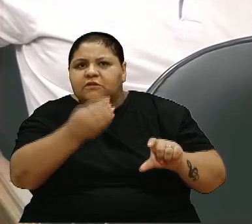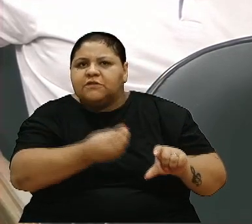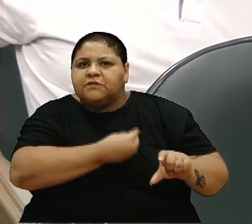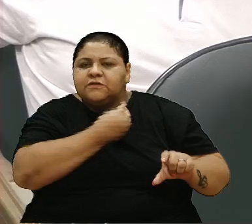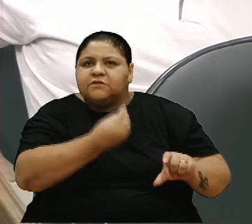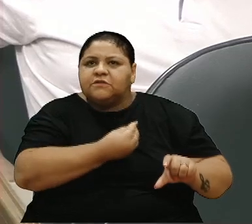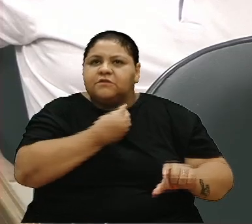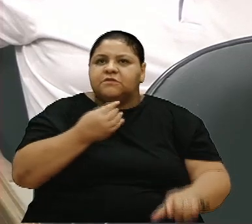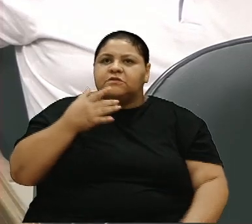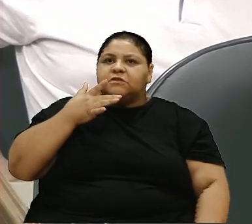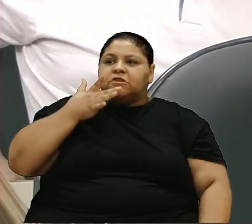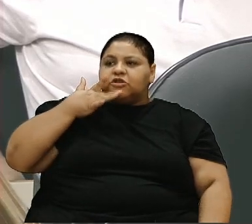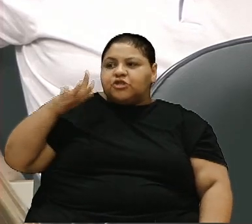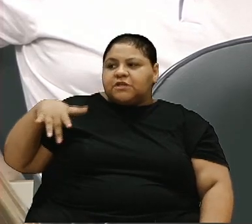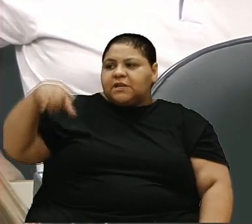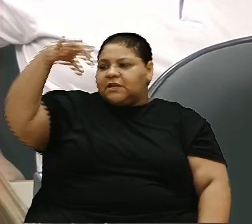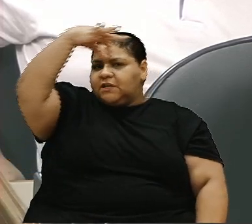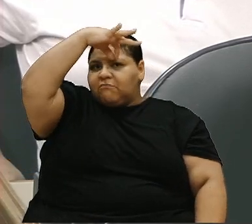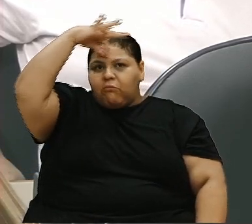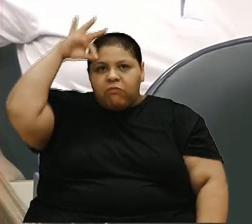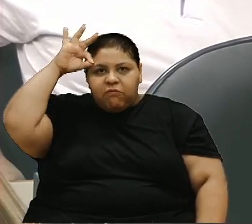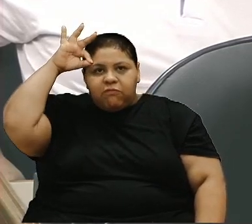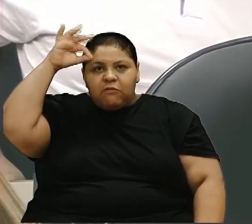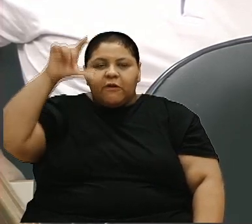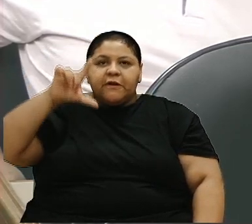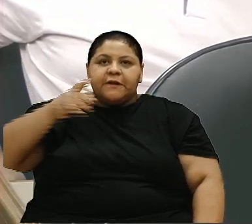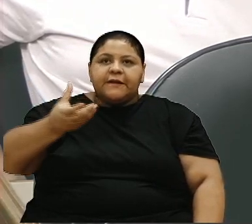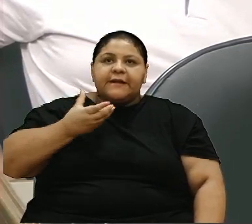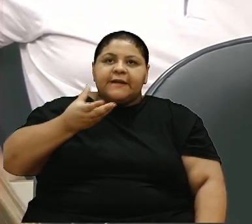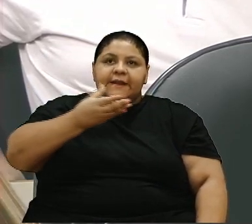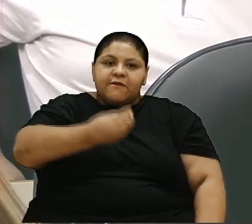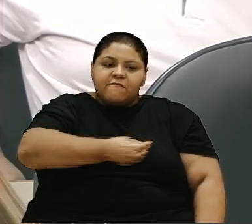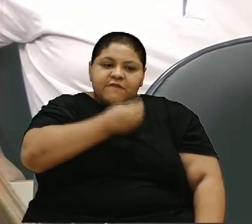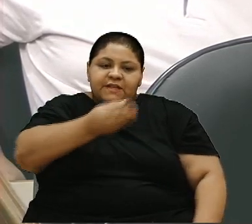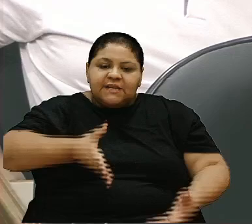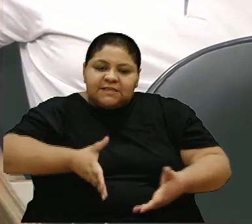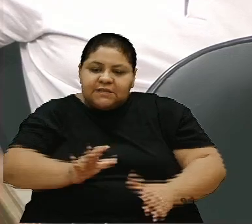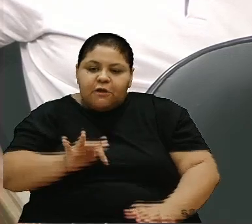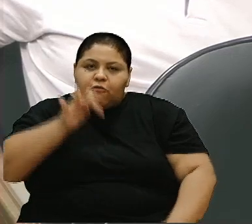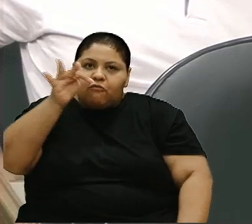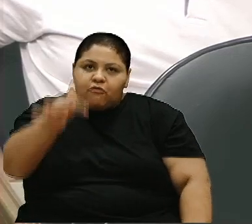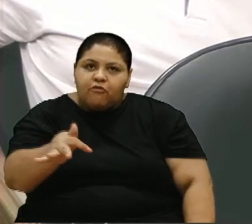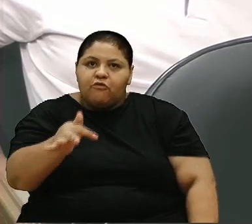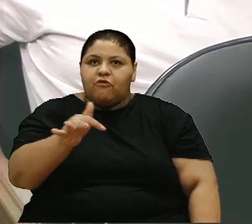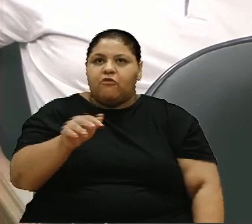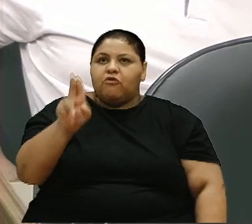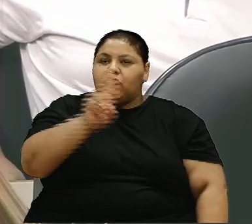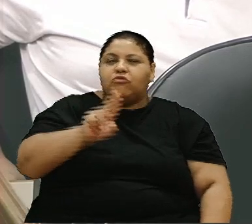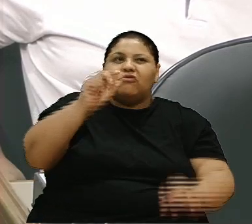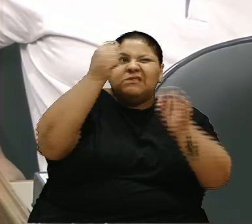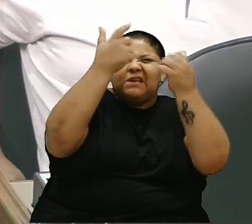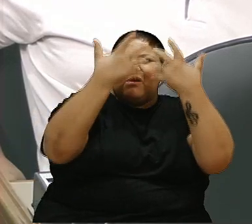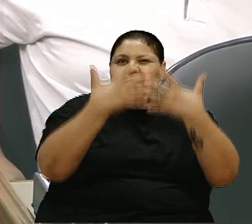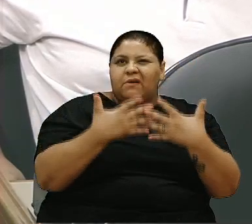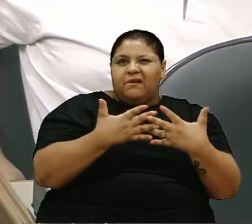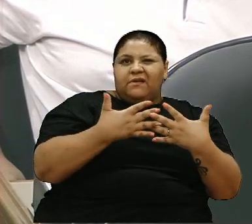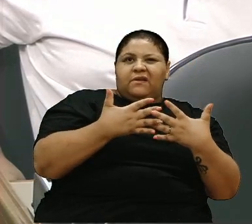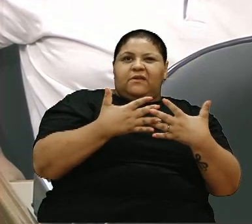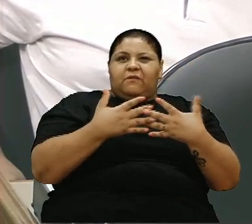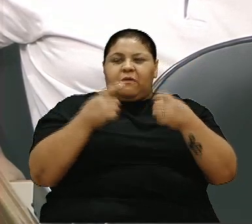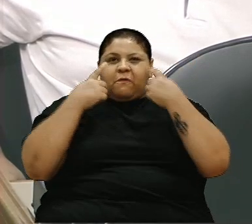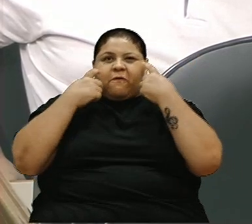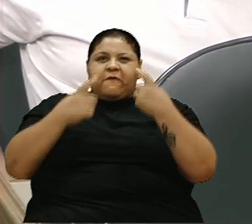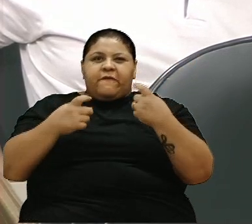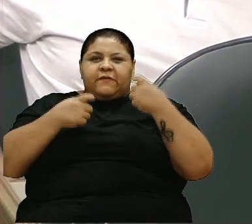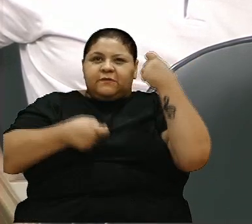de crianças inocentes, de terem a vida, nascerem e terem um futuro? Usar como justificativa a violência sexual